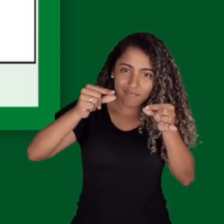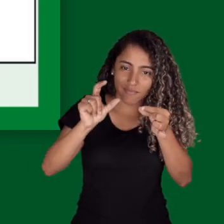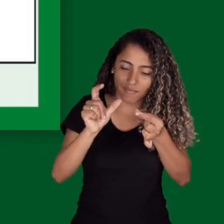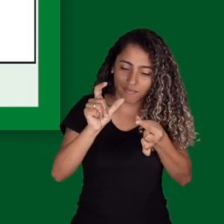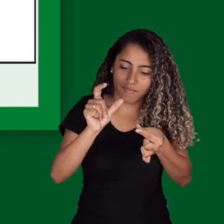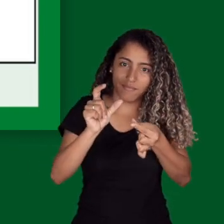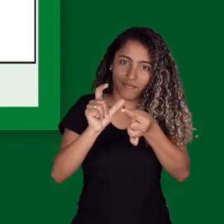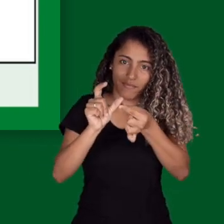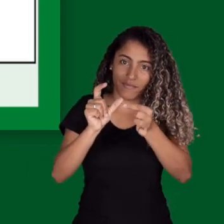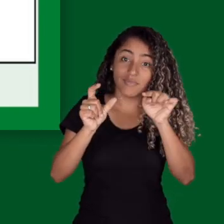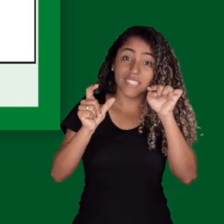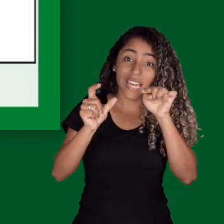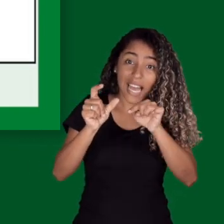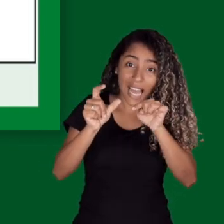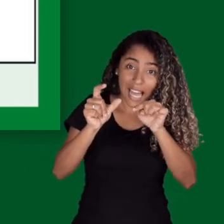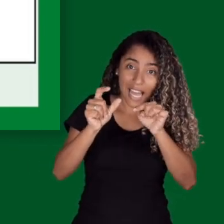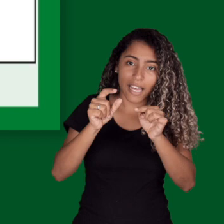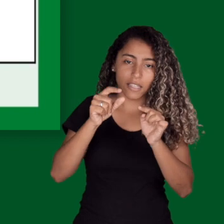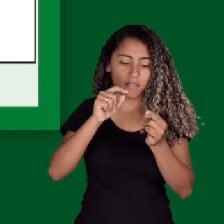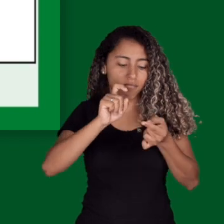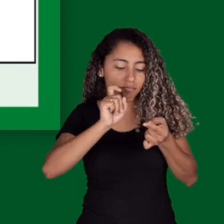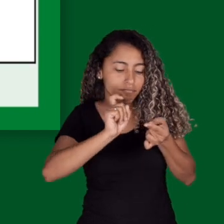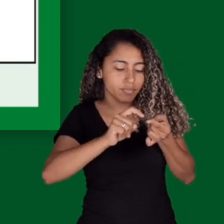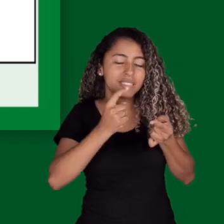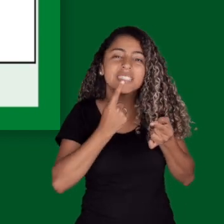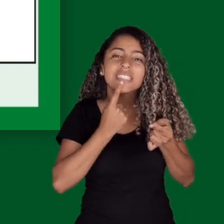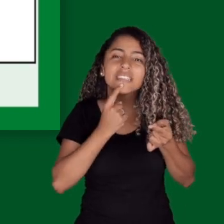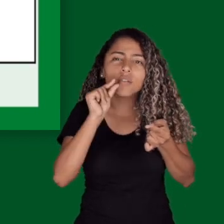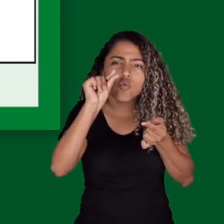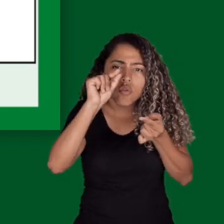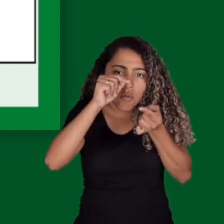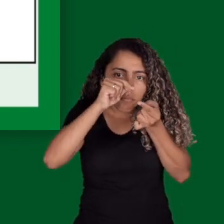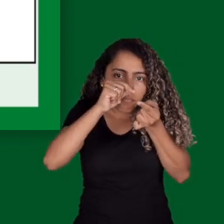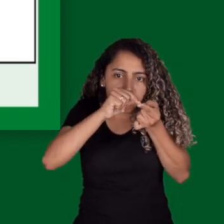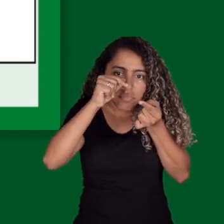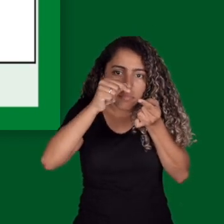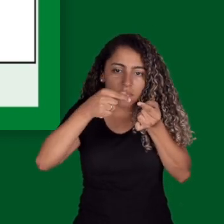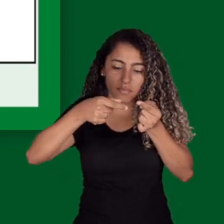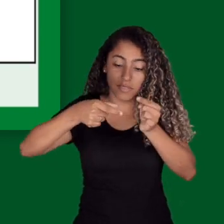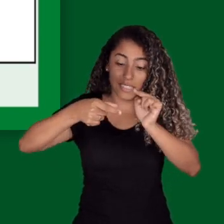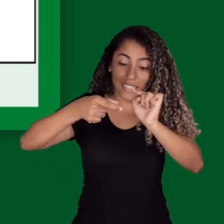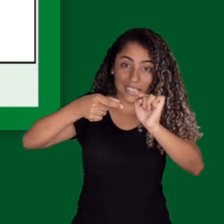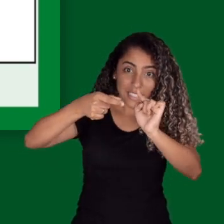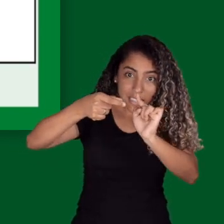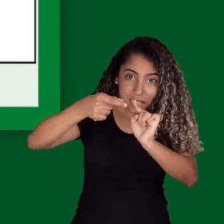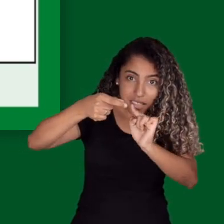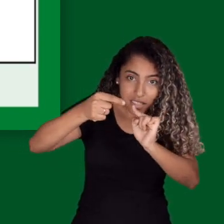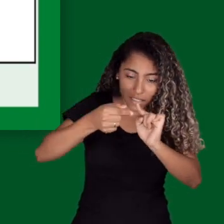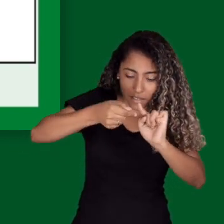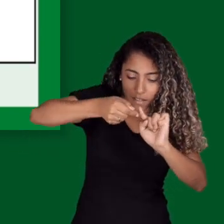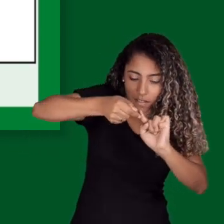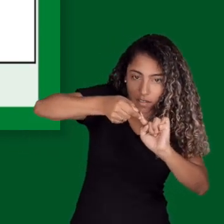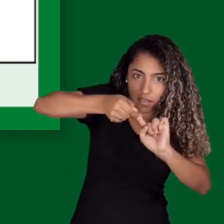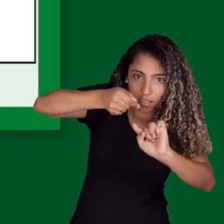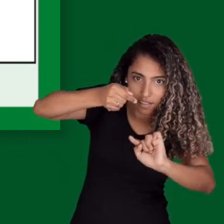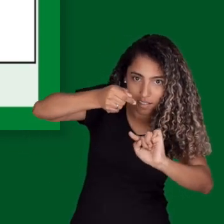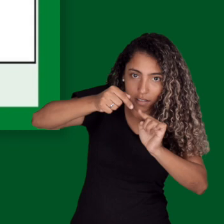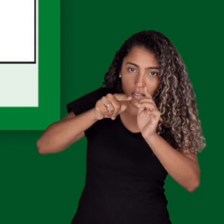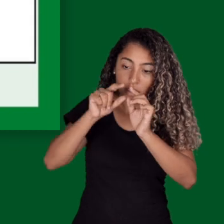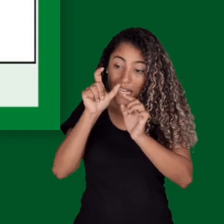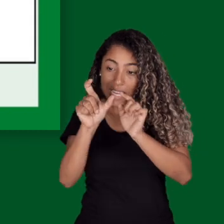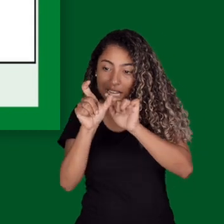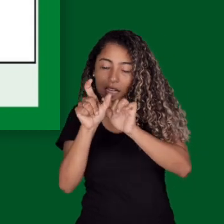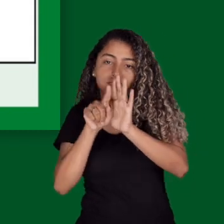tira reagente, e essa tira faz a análise de uma pequena gota de sangue que é retirada na ponta do dedo